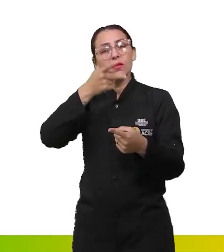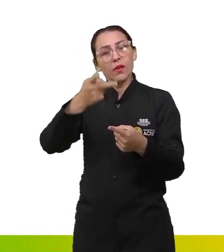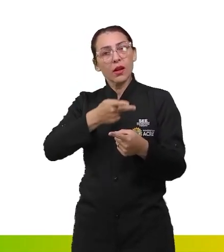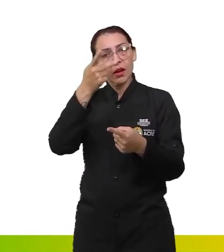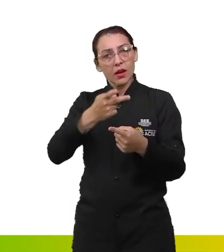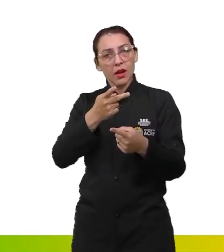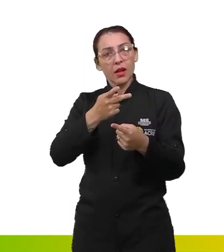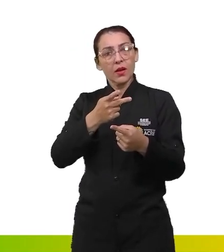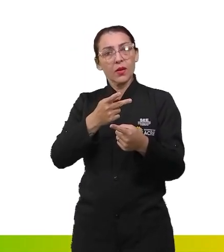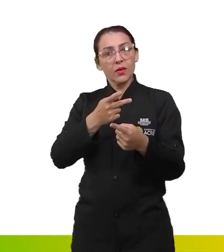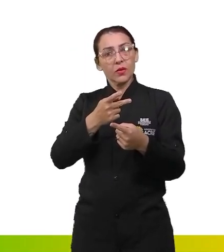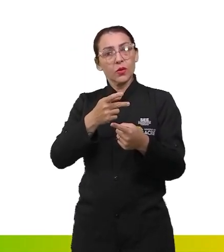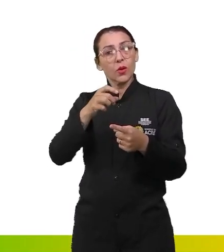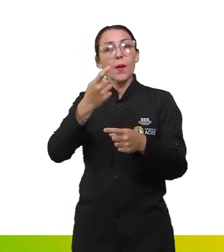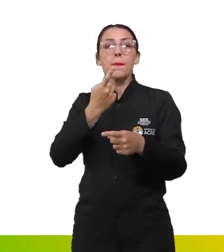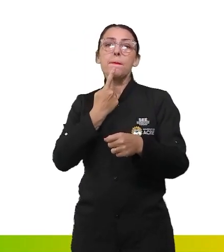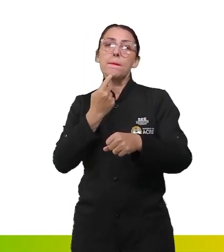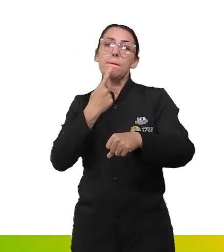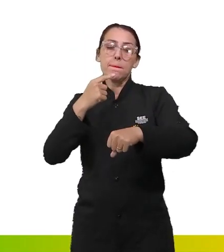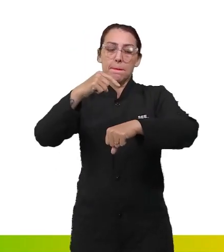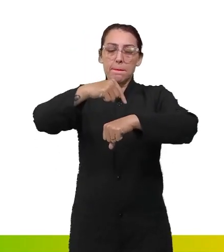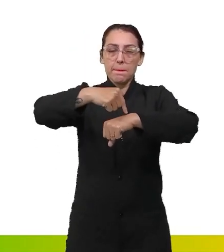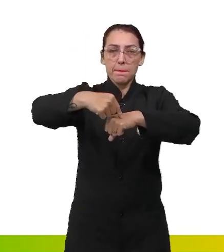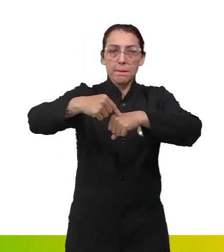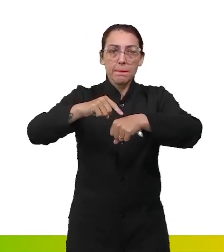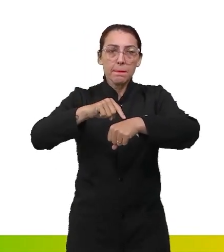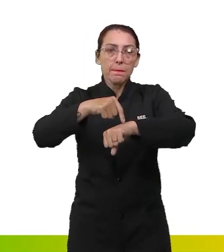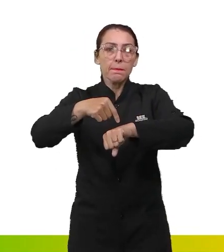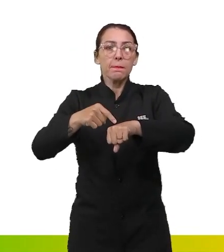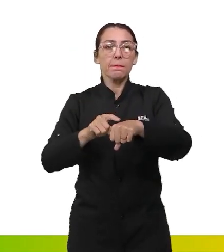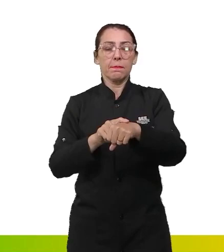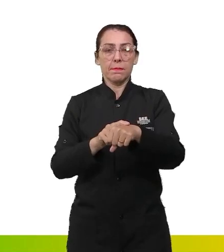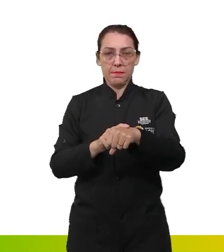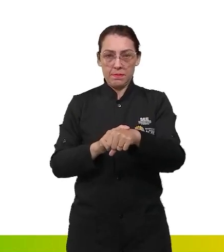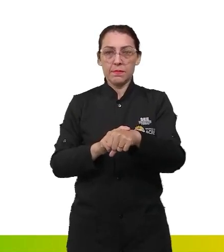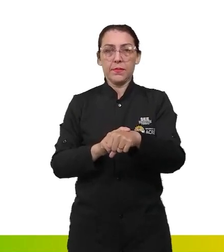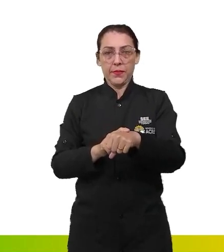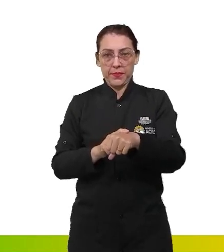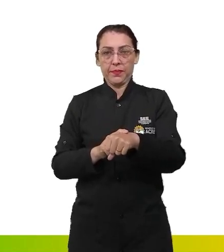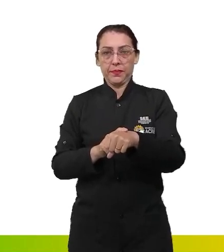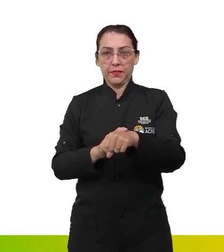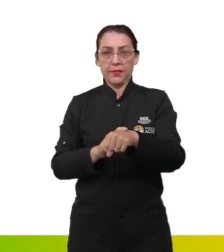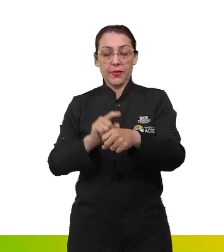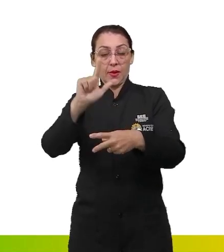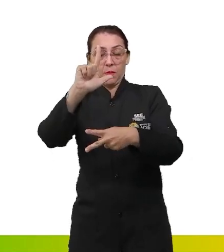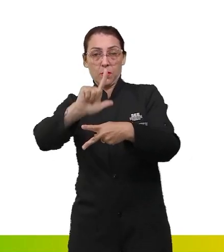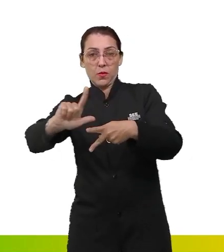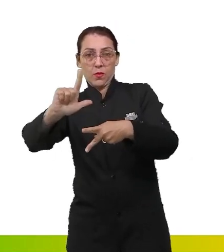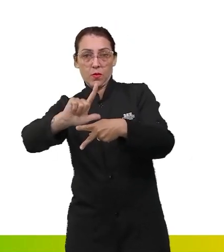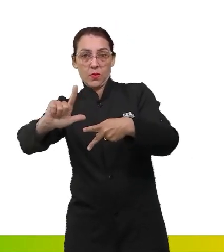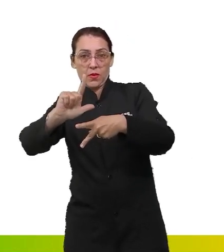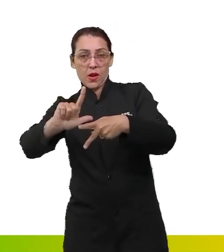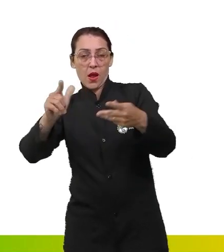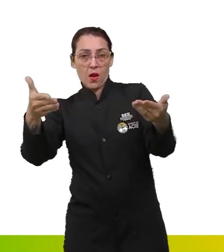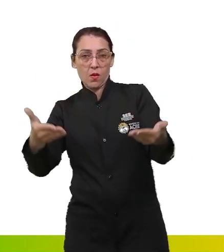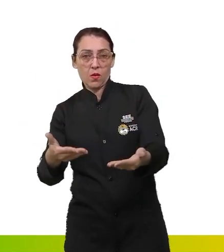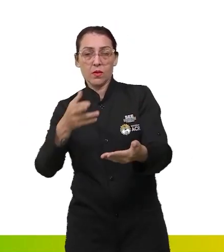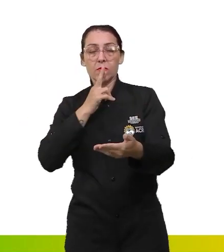Esse é o objeto, estou falando dos morangos, está no plural, então por isso que é gustam. Então você nomeia o me, porque eu estou falando agora de mim, eu estou